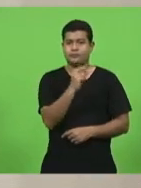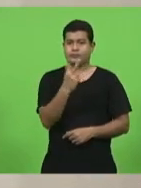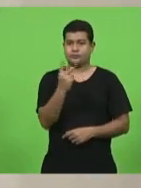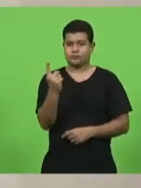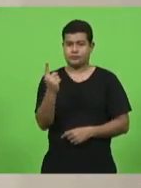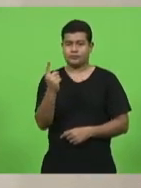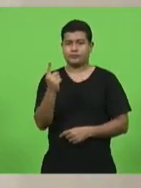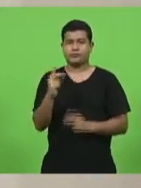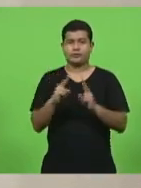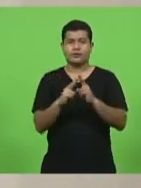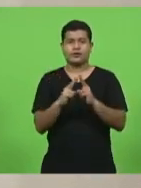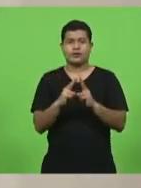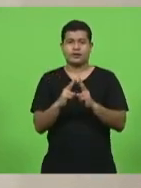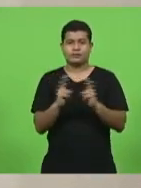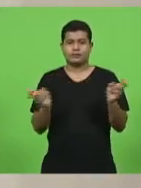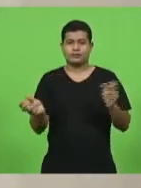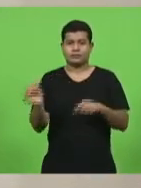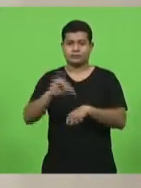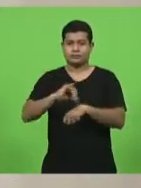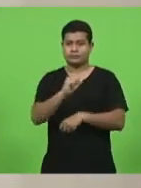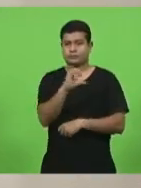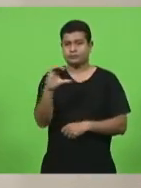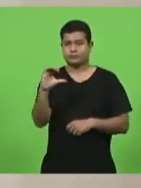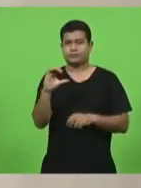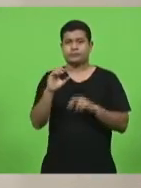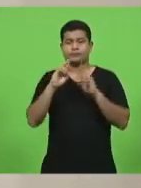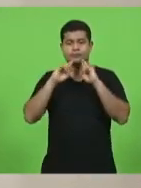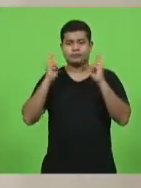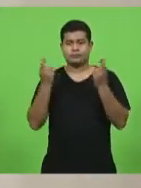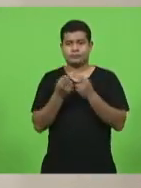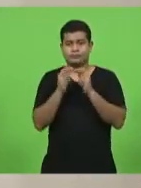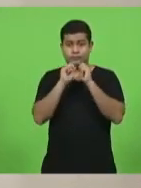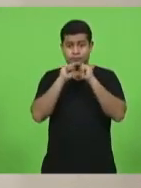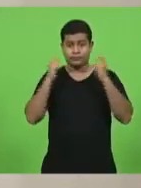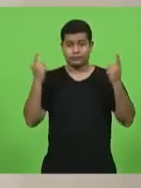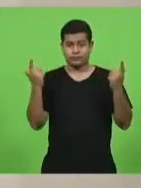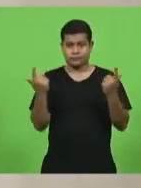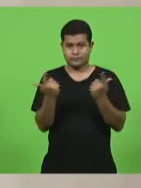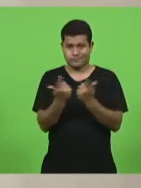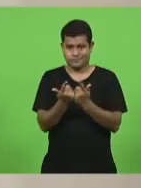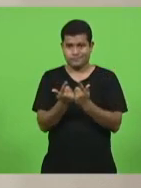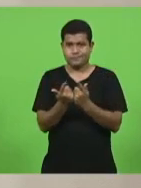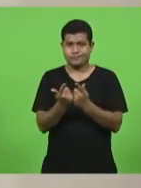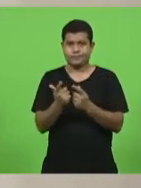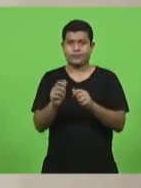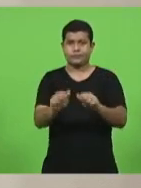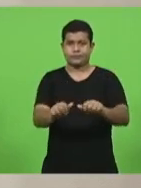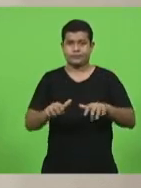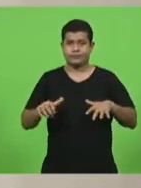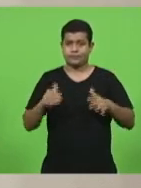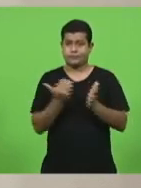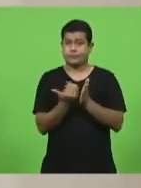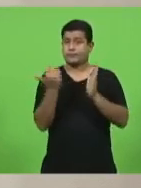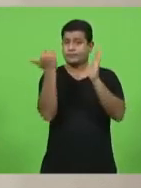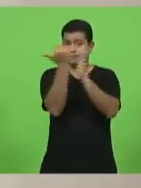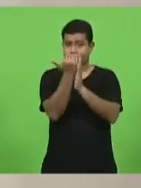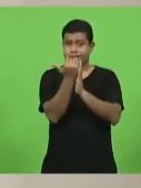cidade de Florianópolis, capital do Estado de Santa Catarina, reuniu-se a Assembleia Legislativa em sessão extraordinária.